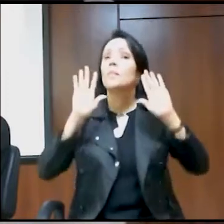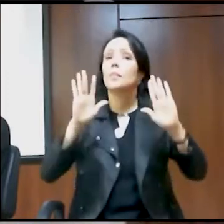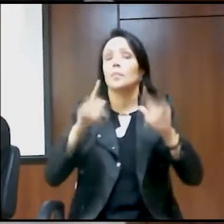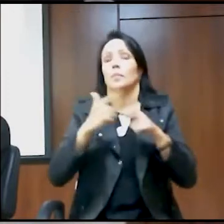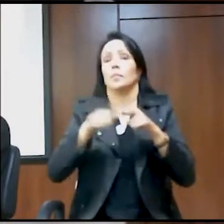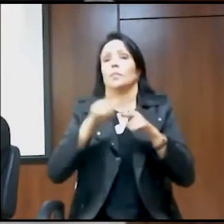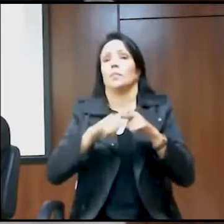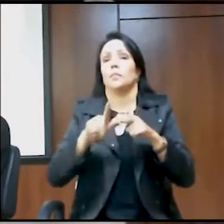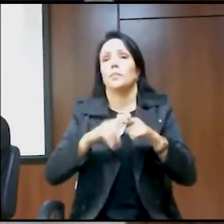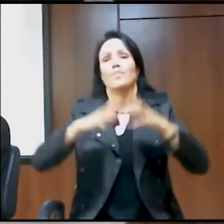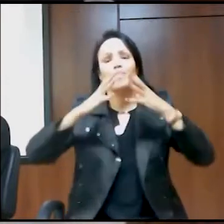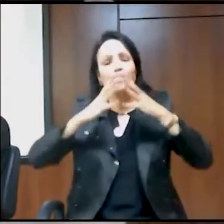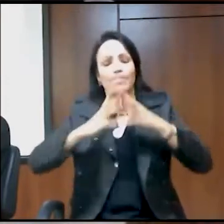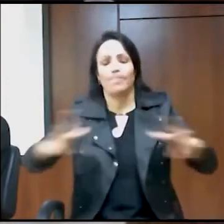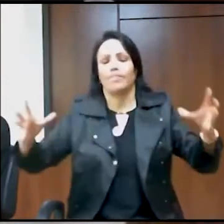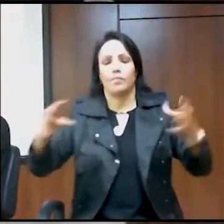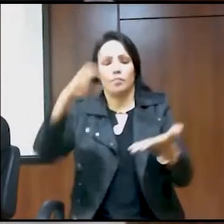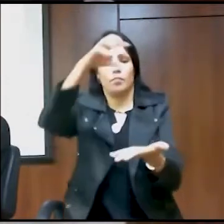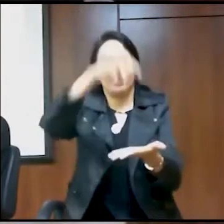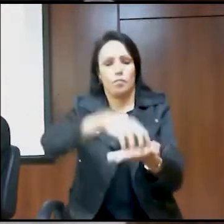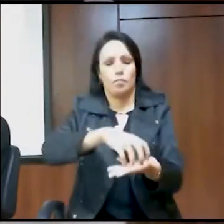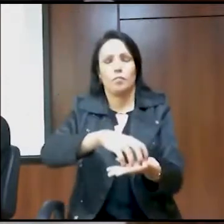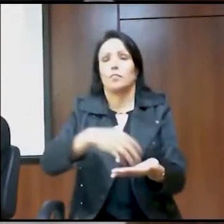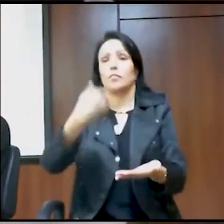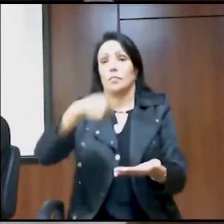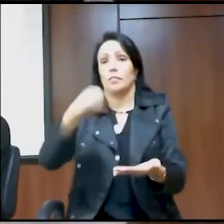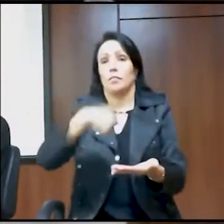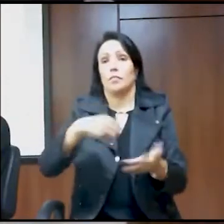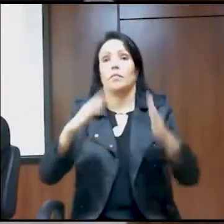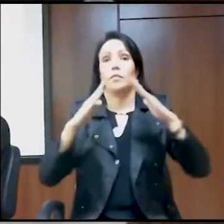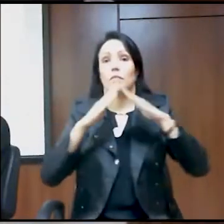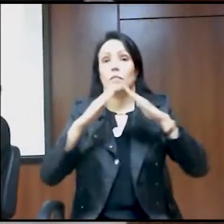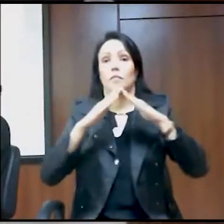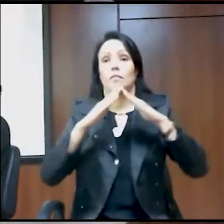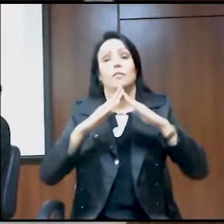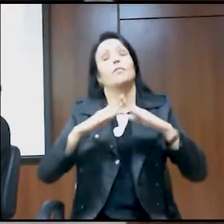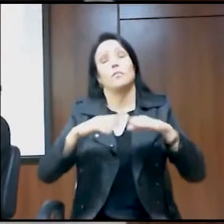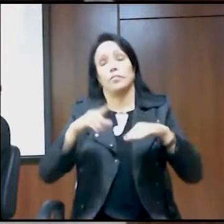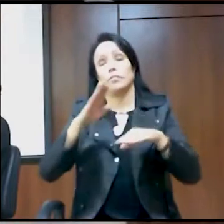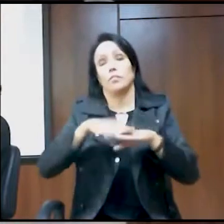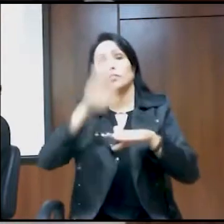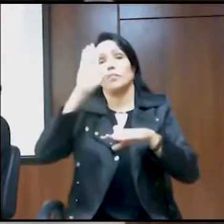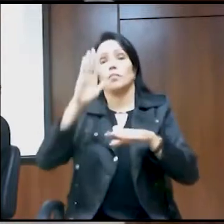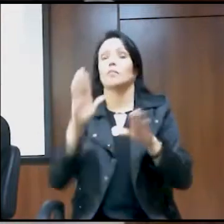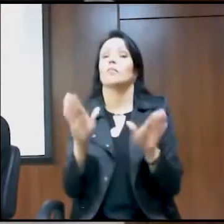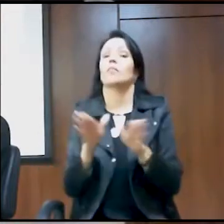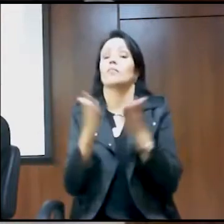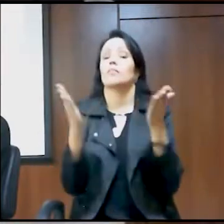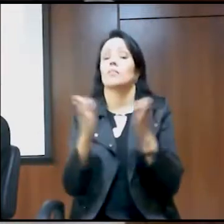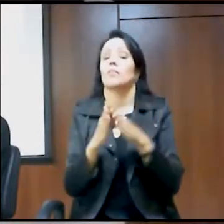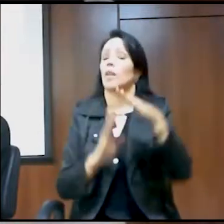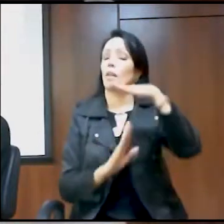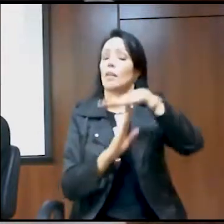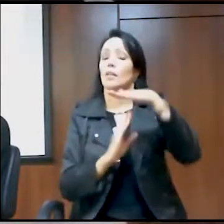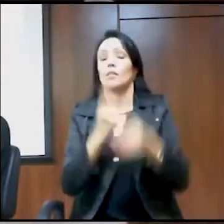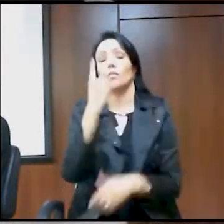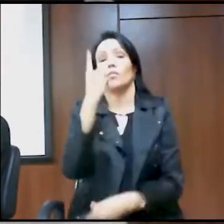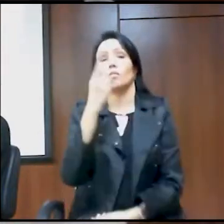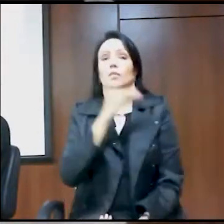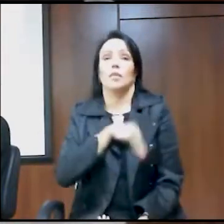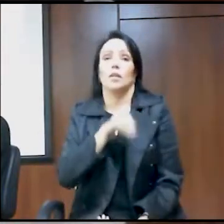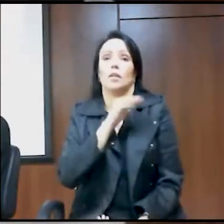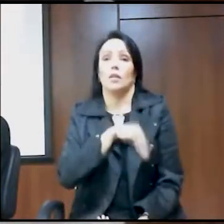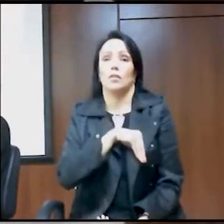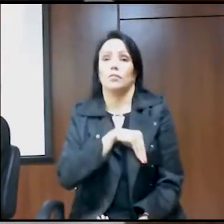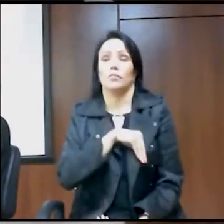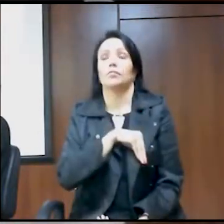é que a grande concentração do déficit habitacional e da necessidade de moradia está nas famílias que ganham até um salário mínimo, como foi